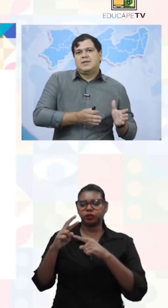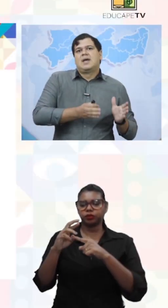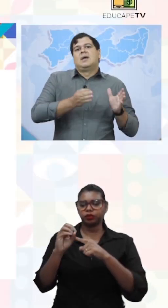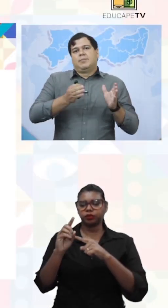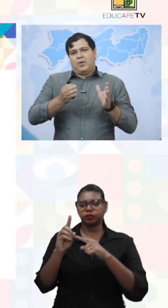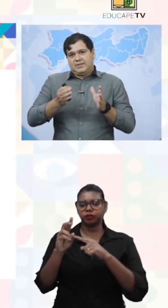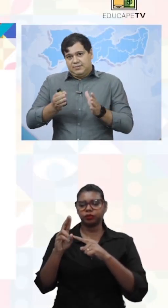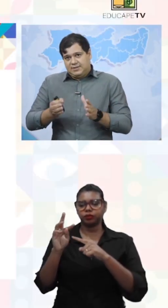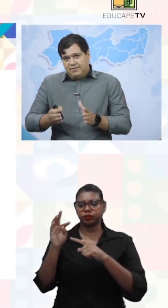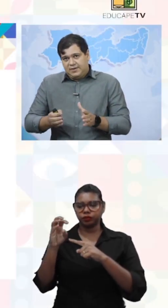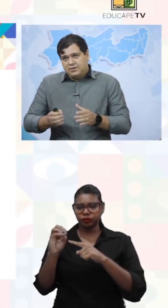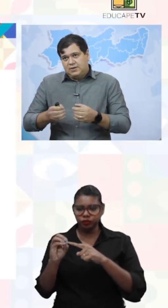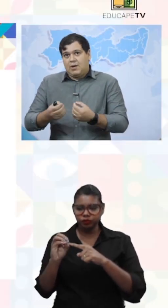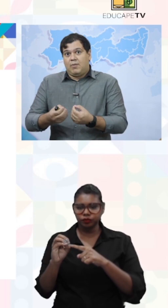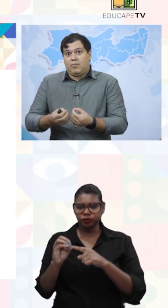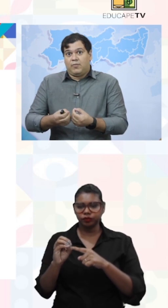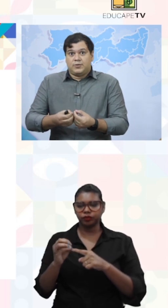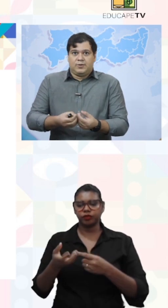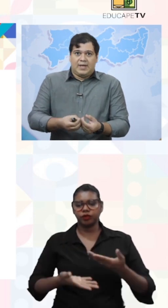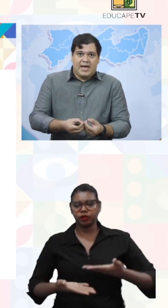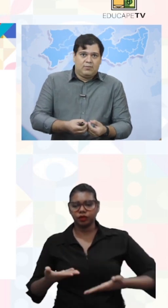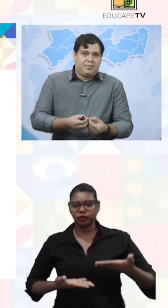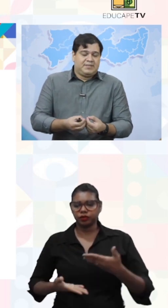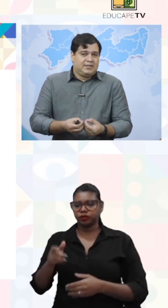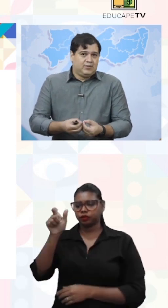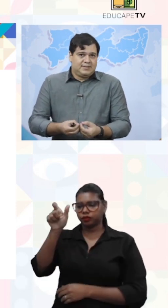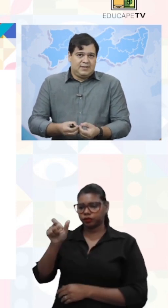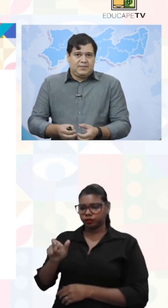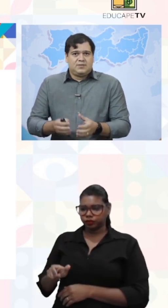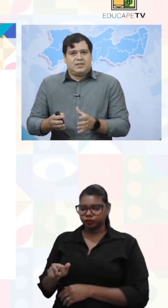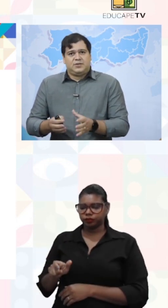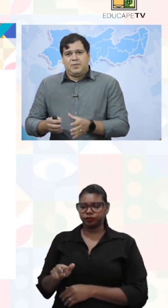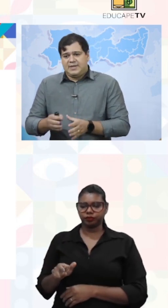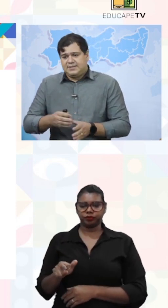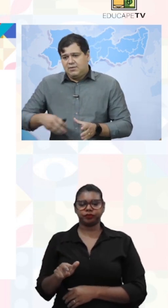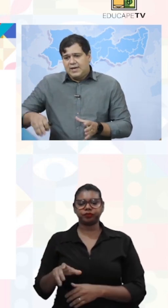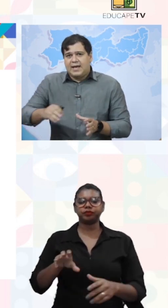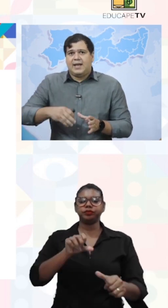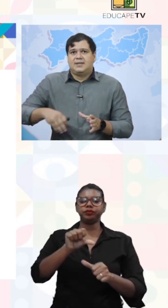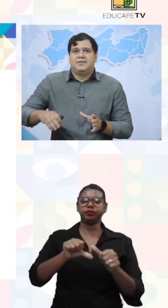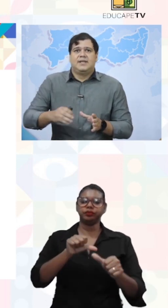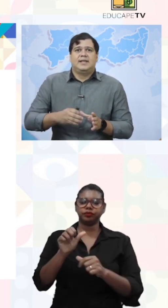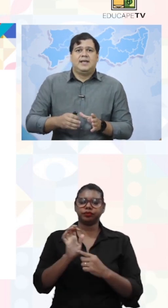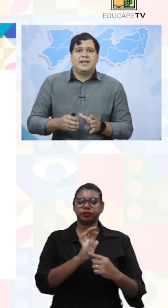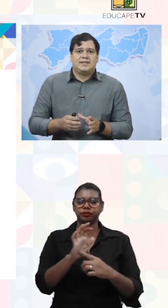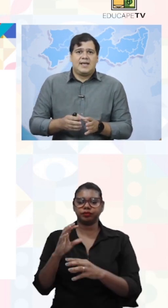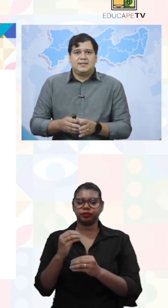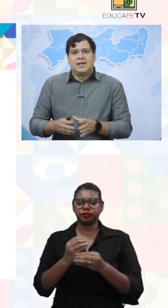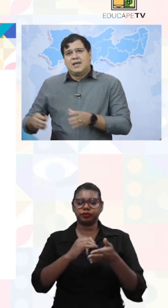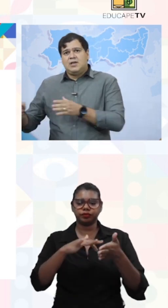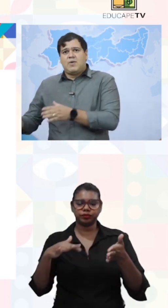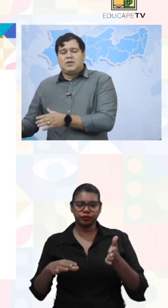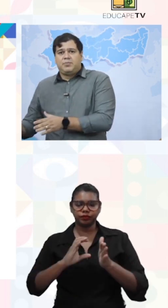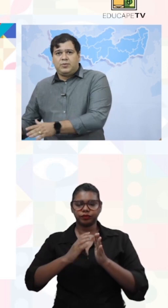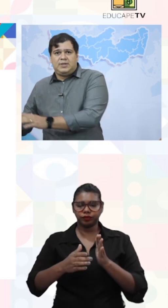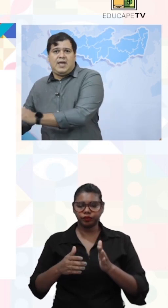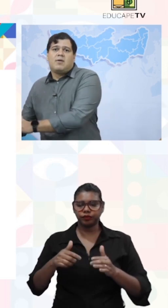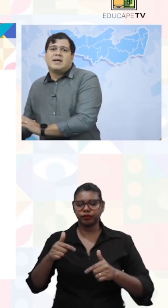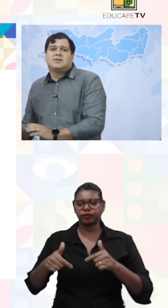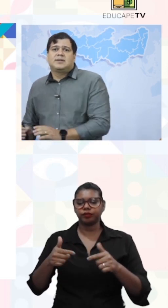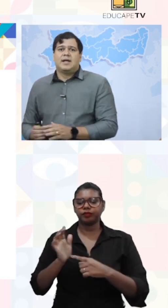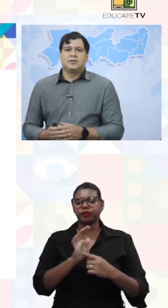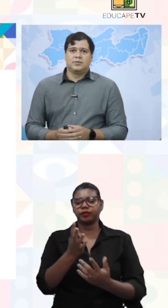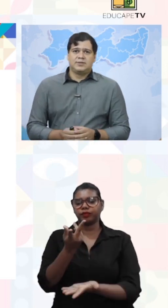input pode ser um serviço, que é um funcionário, uma prestadora de serviço, a transformação, que é aquela atividade que ela exerce, e o output é